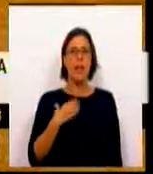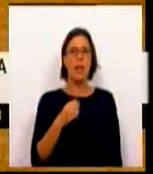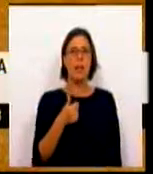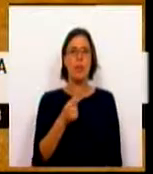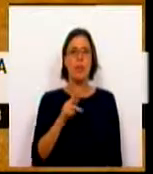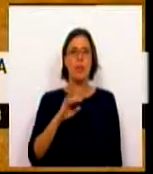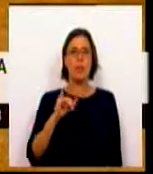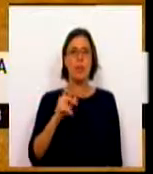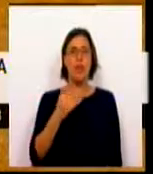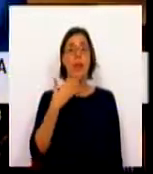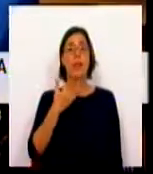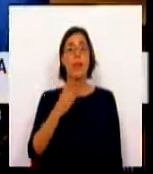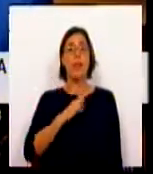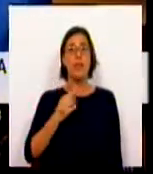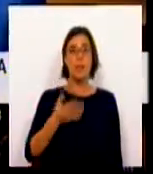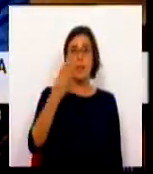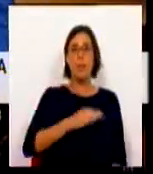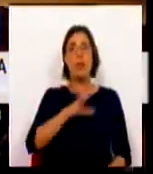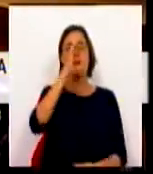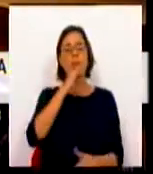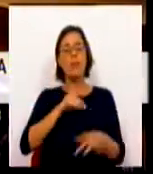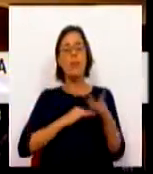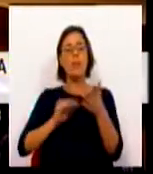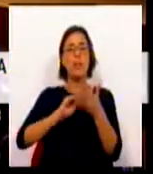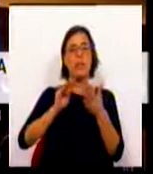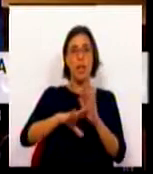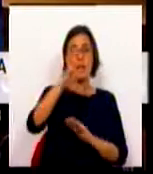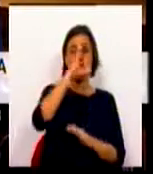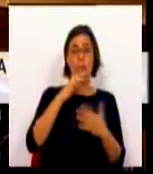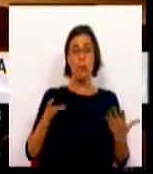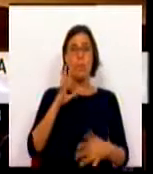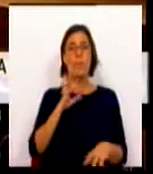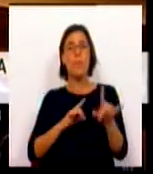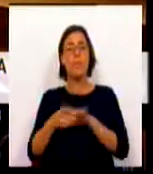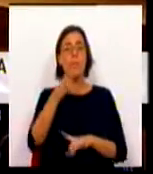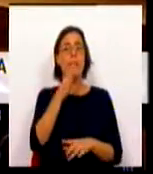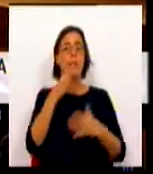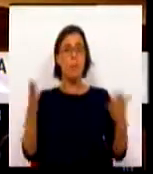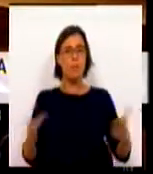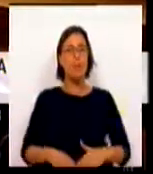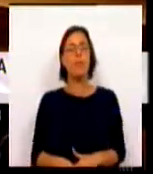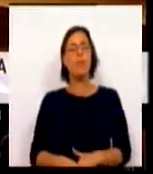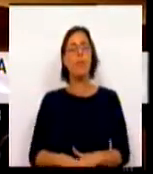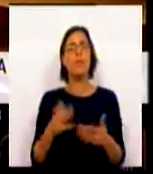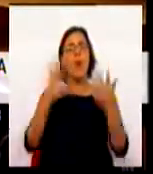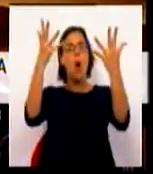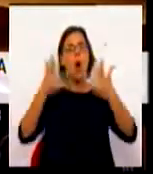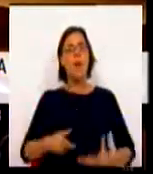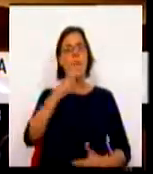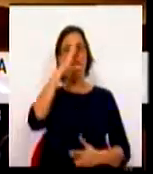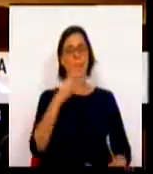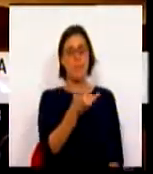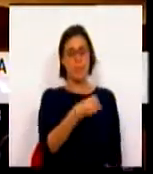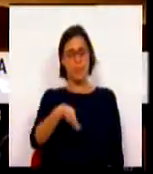Muito obrigado, Sra. Presidente, Sr. Ministro, Srs. Secretários de Estado, Sras. E Srs. Deputados. O Orçamento do Estado